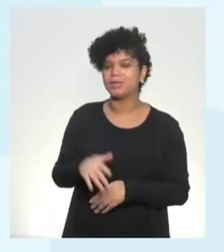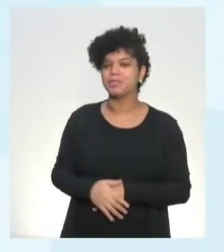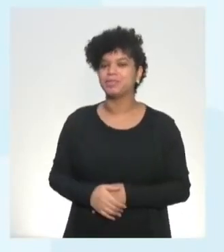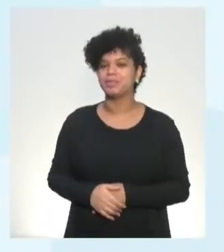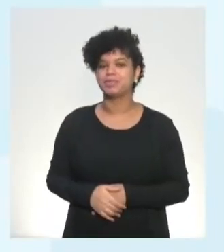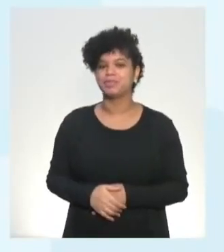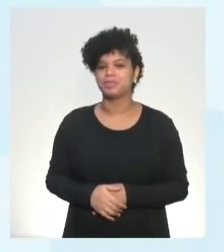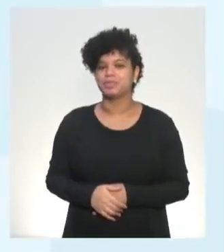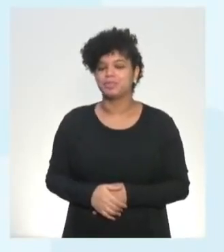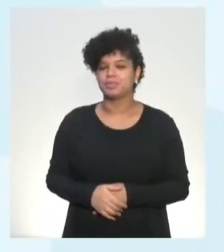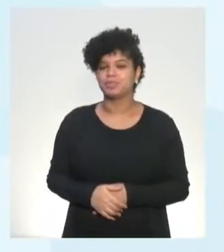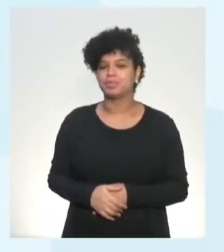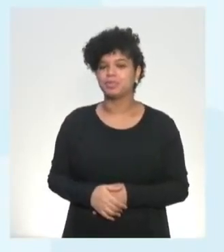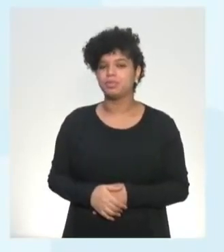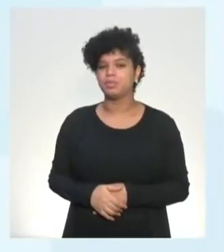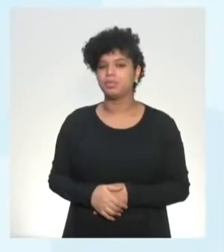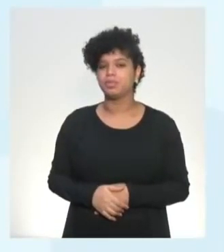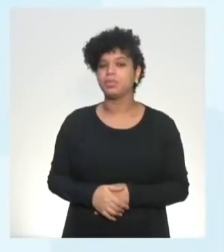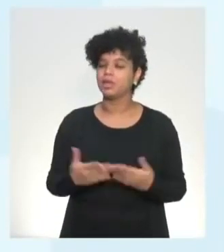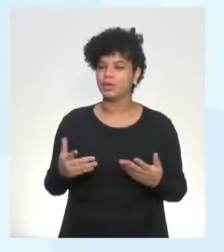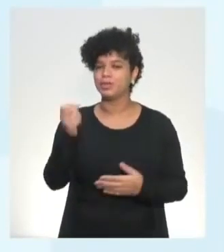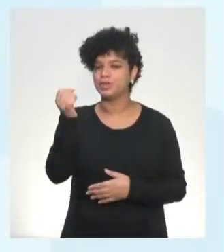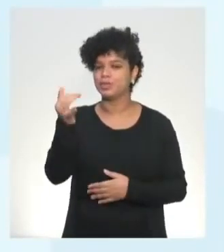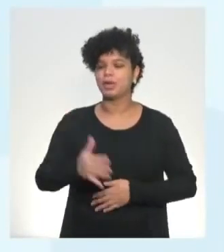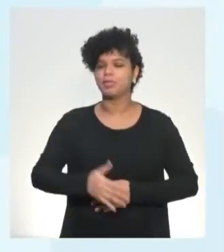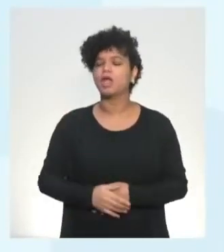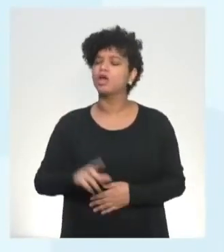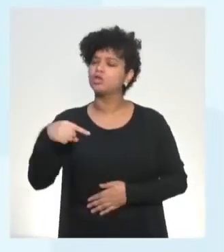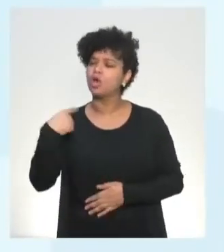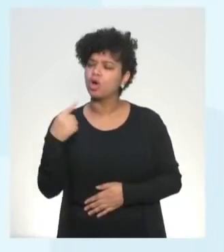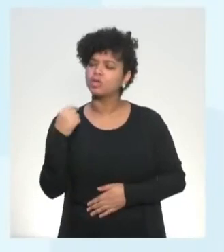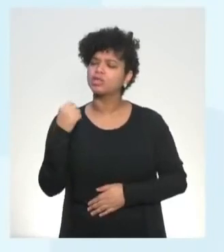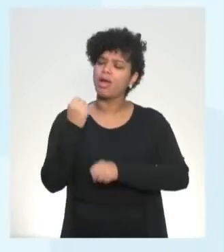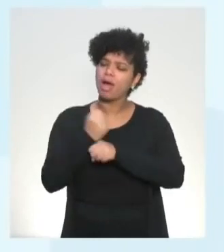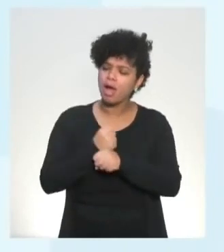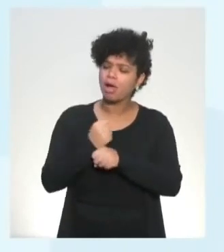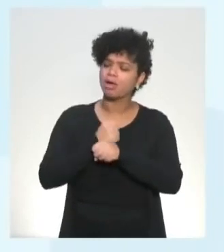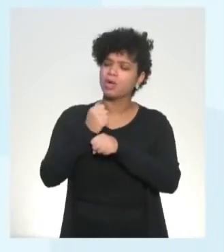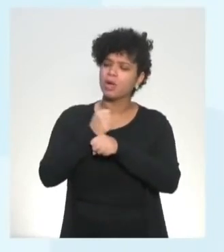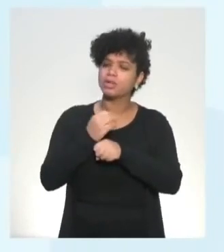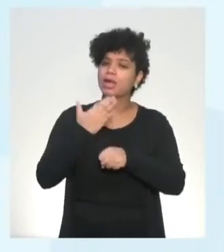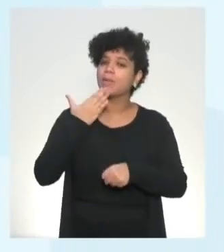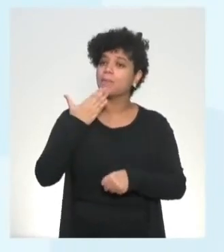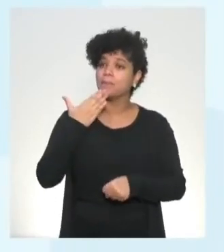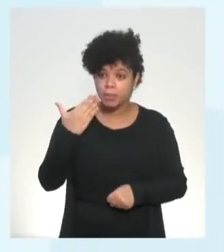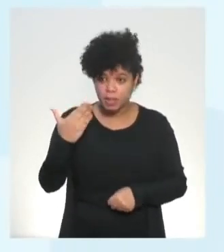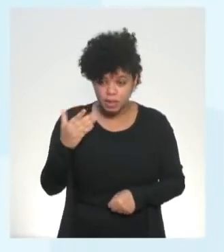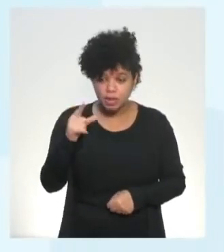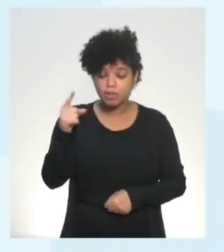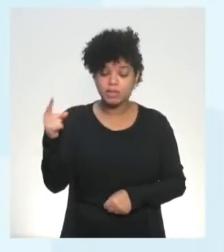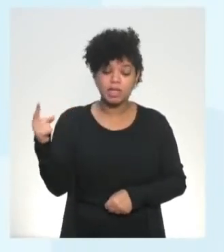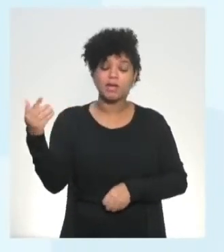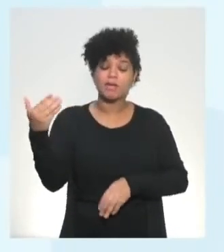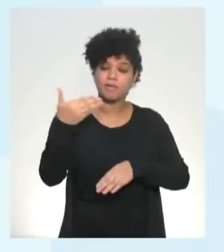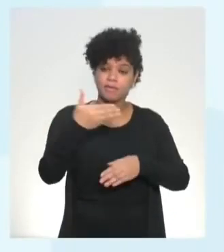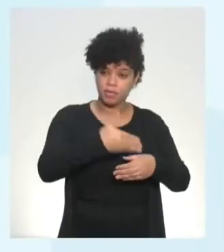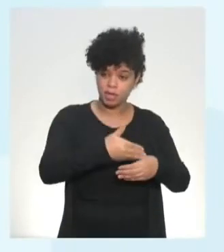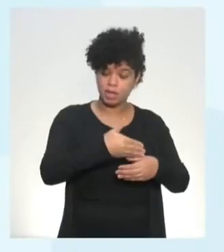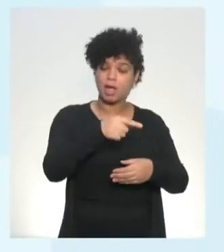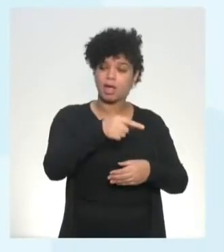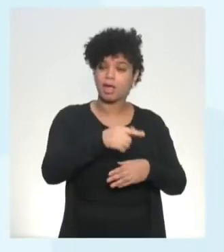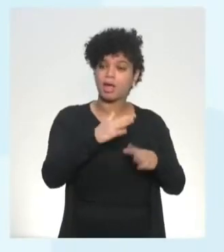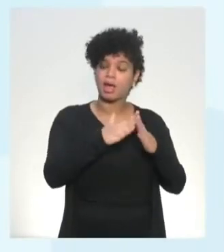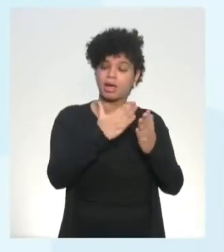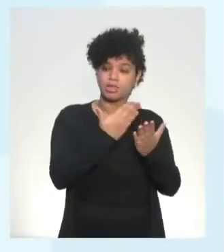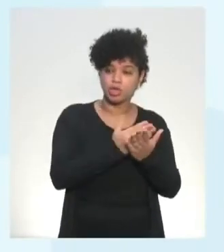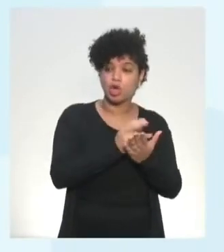tá? Como fazemos anualmente, solicitamos o seu comparecimento à escola ou que realize o